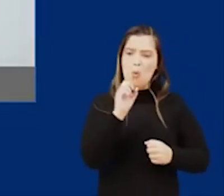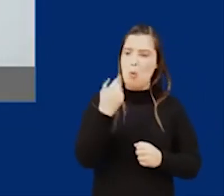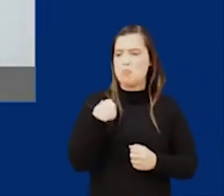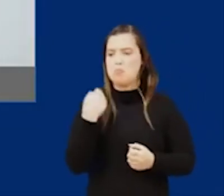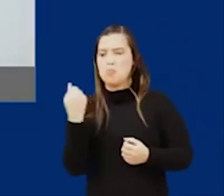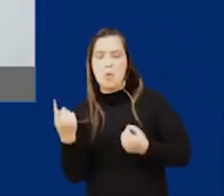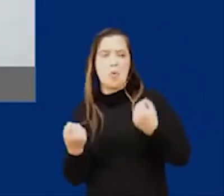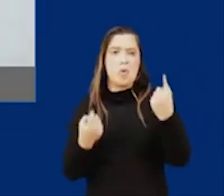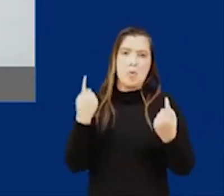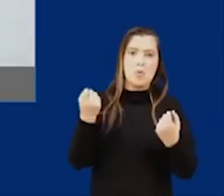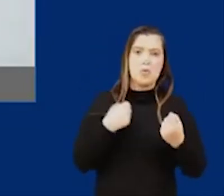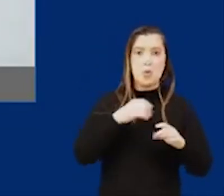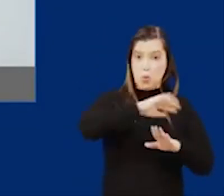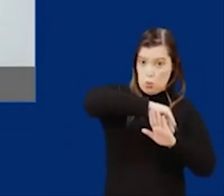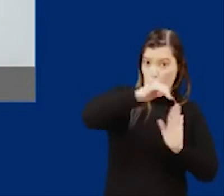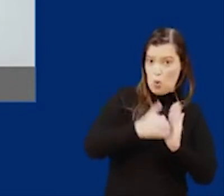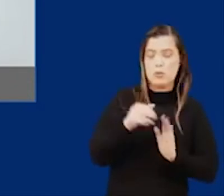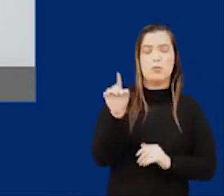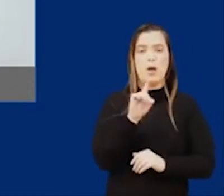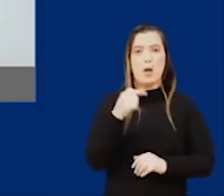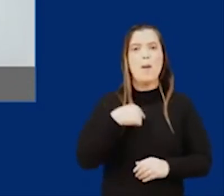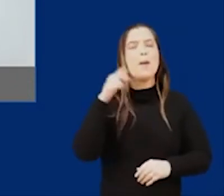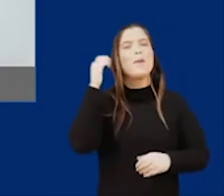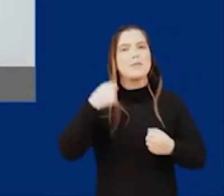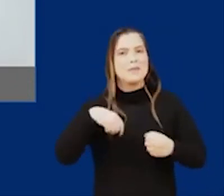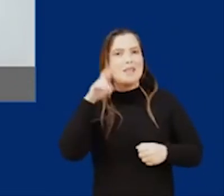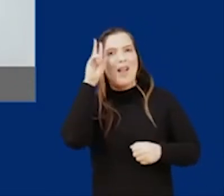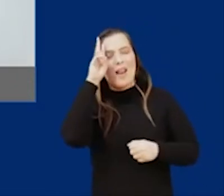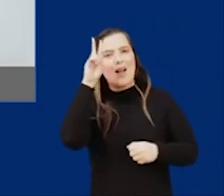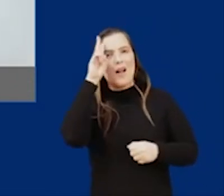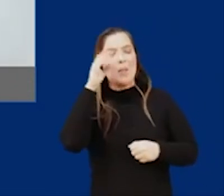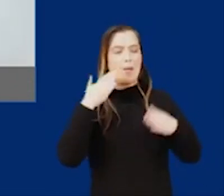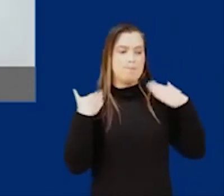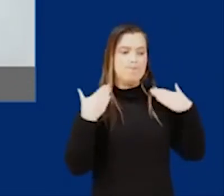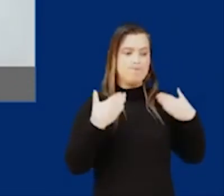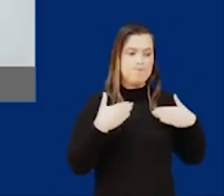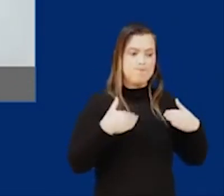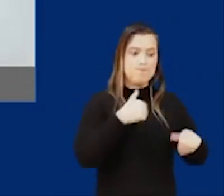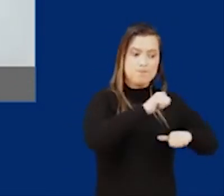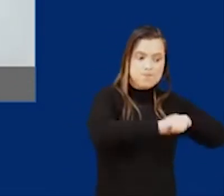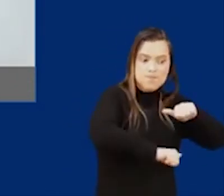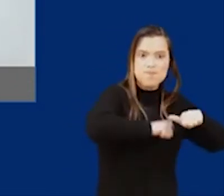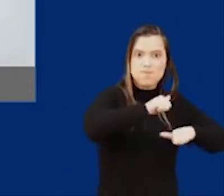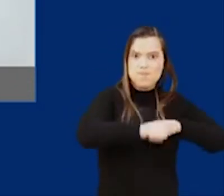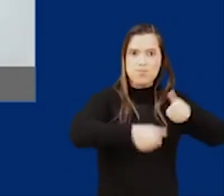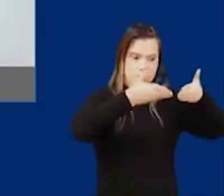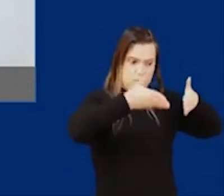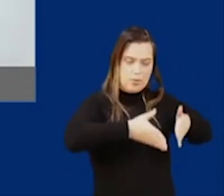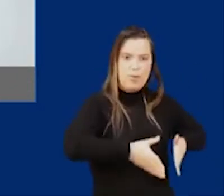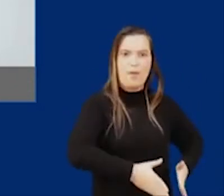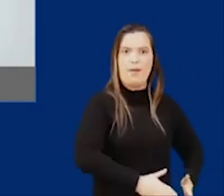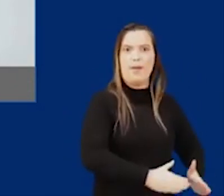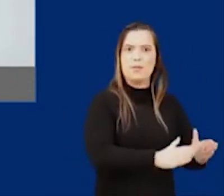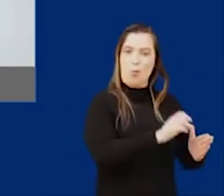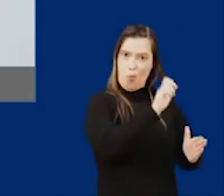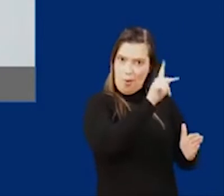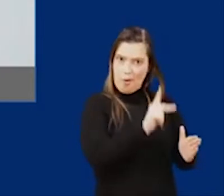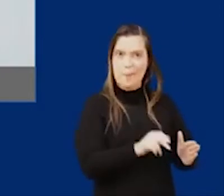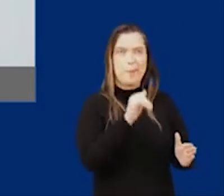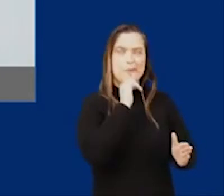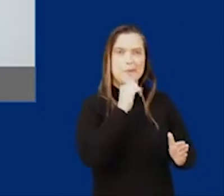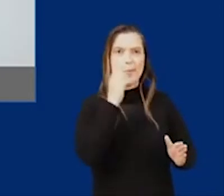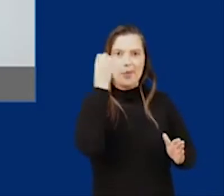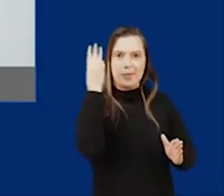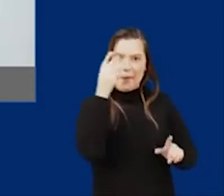a gente precisa lembrar? Que esse bebê e a sua fisiologia está se formando também. Ele nasceu, né? Vamos colocar que o bebê nasceu há 3 meses